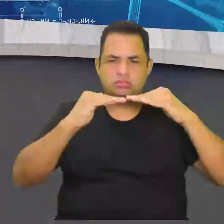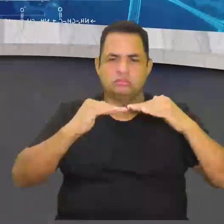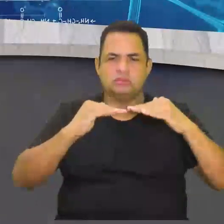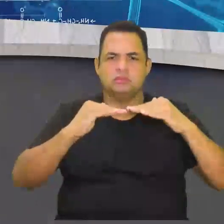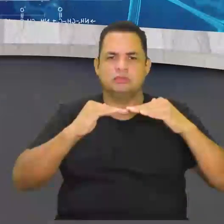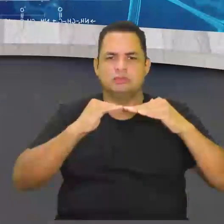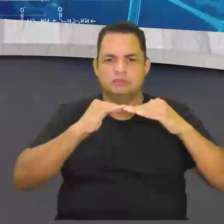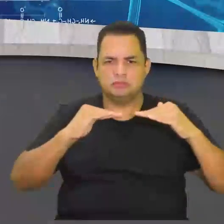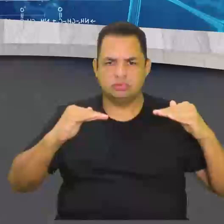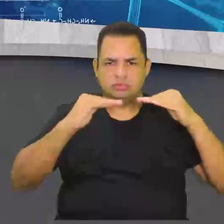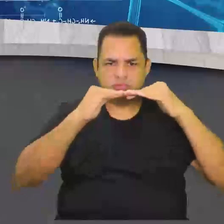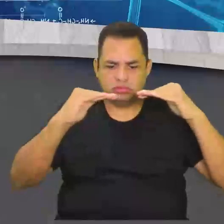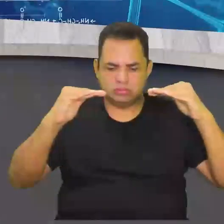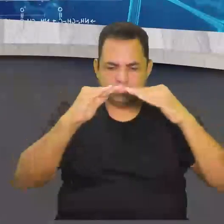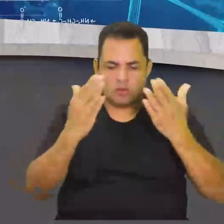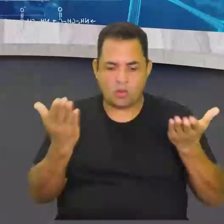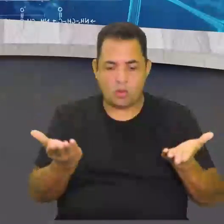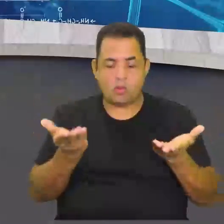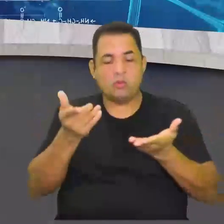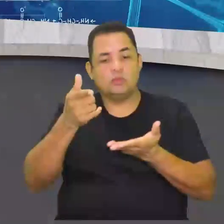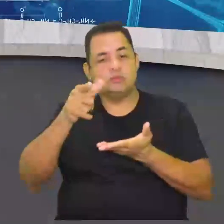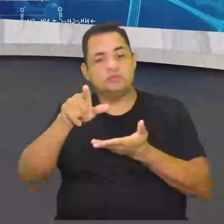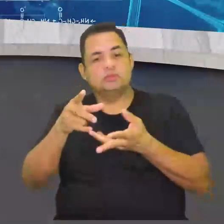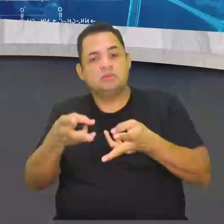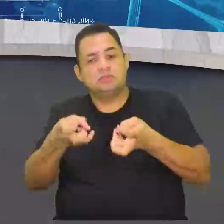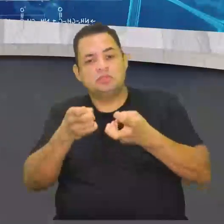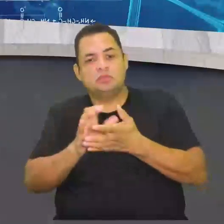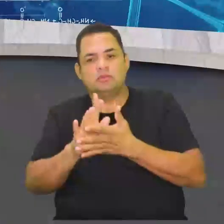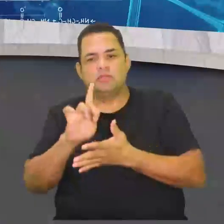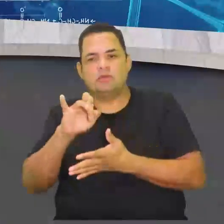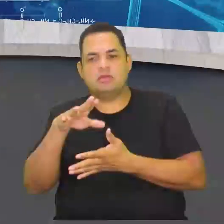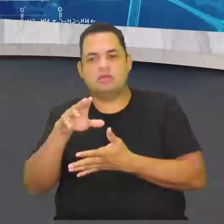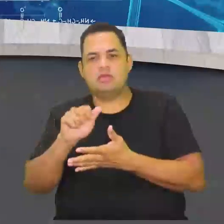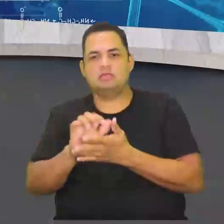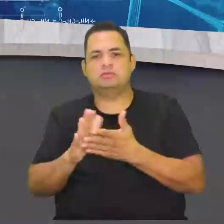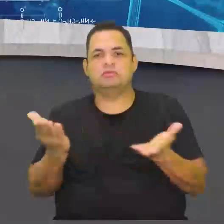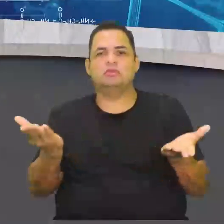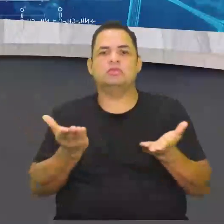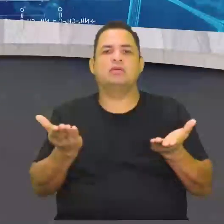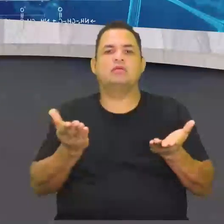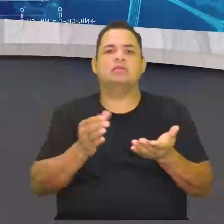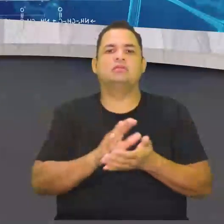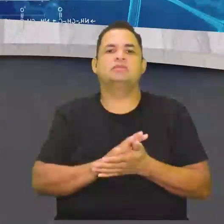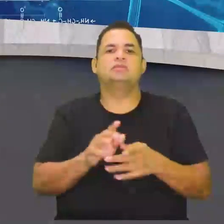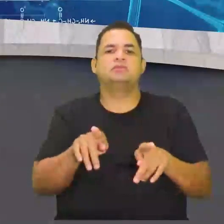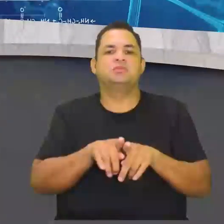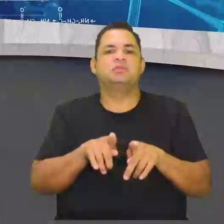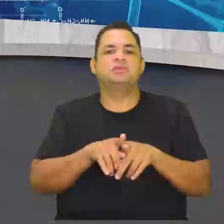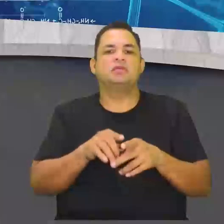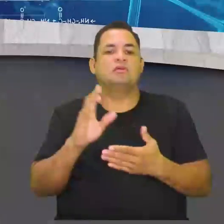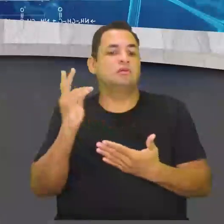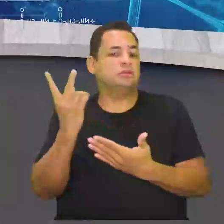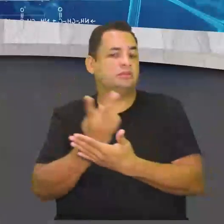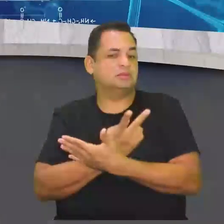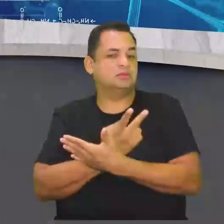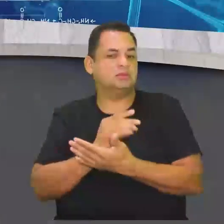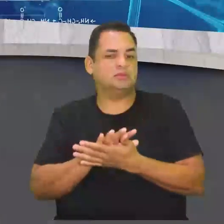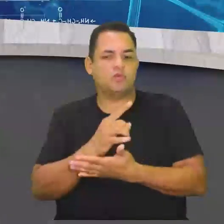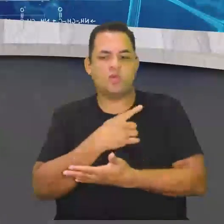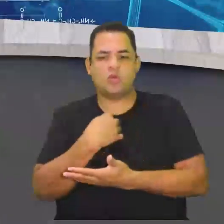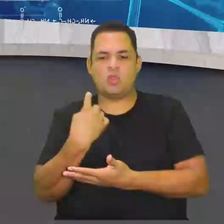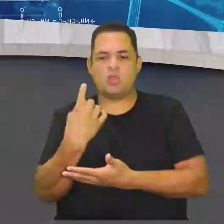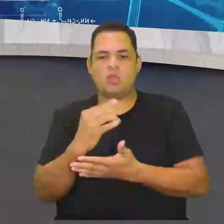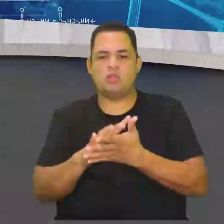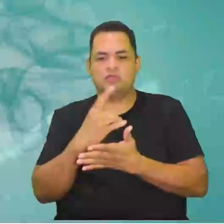biogás, né? Mas hoje a gente vai ver outras situações do que ocorre com o nosso lixo. Então vamos lá para